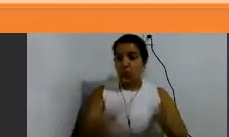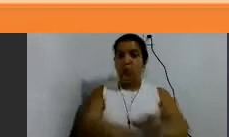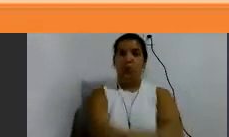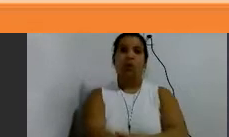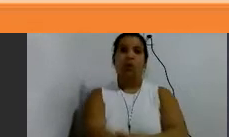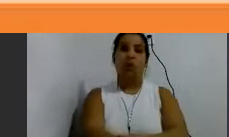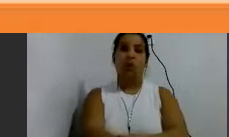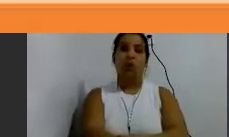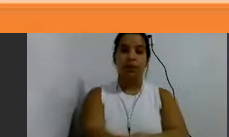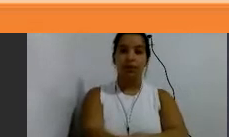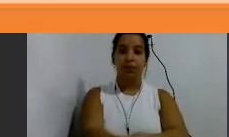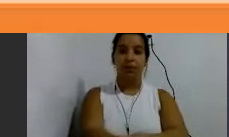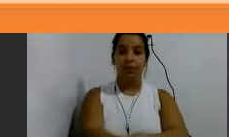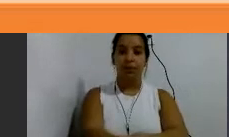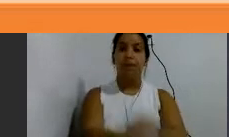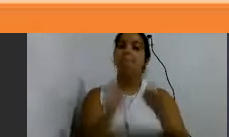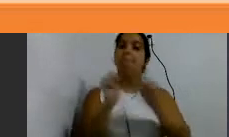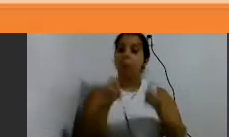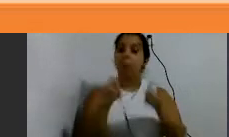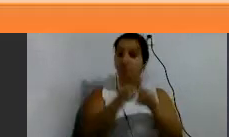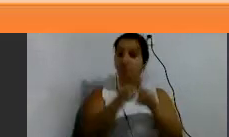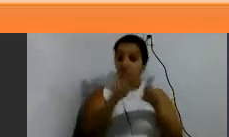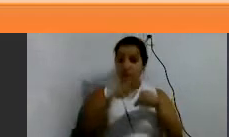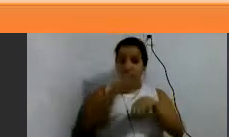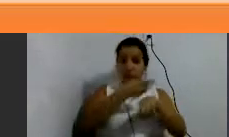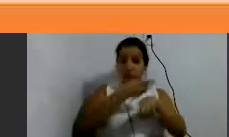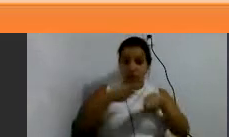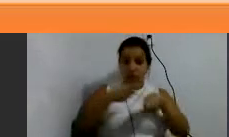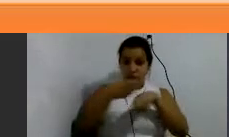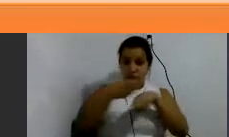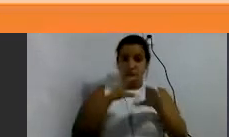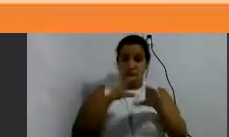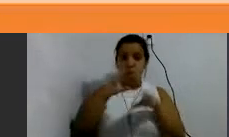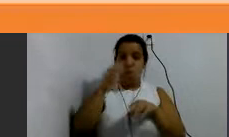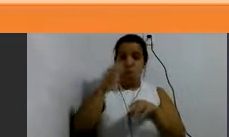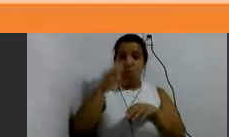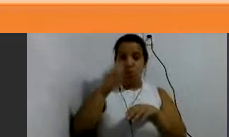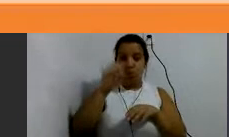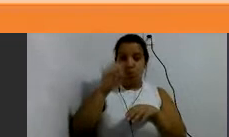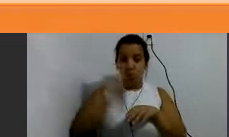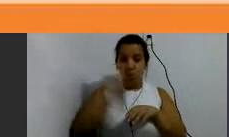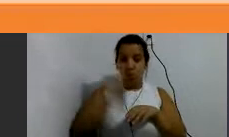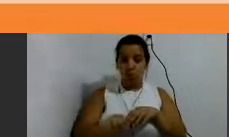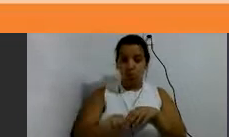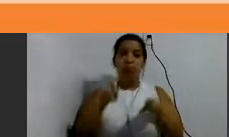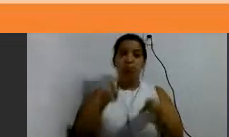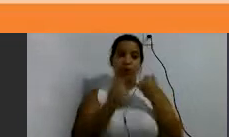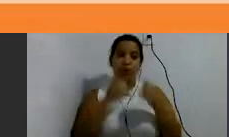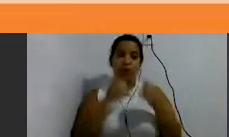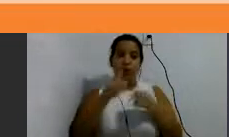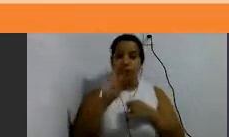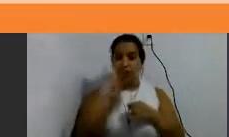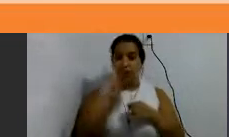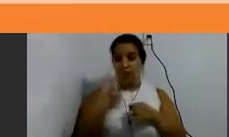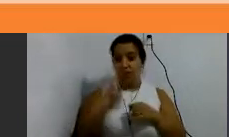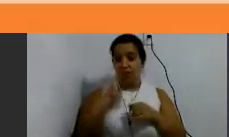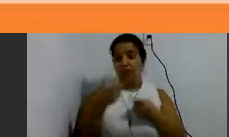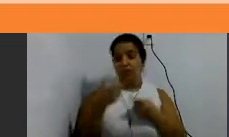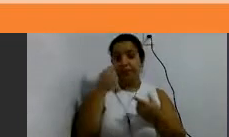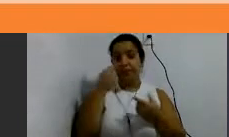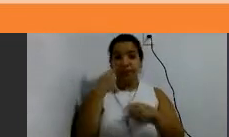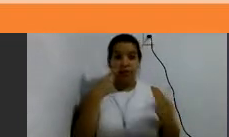A gente pode fazer também cultura e inóculo, que é semelhante também à ALT. Aqui eu coloquei, ó, só para